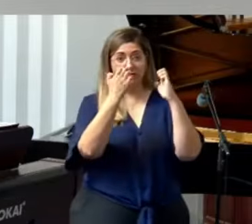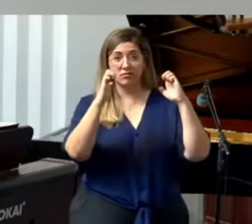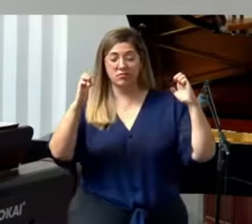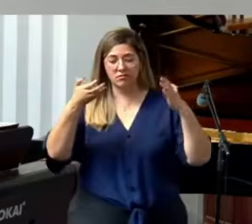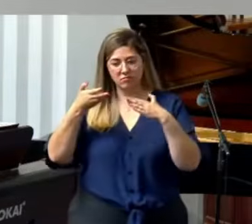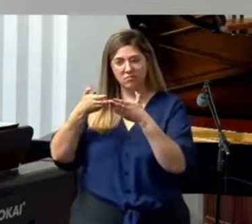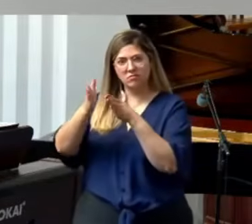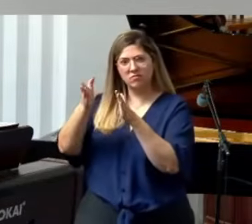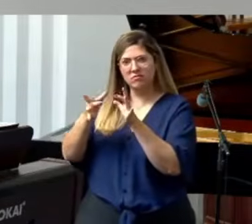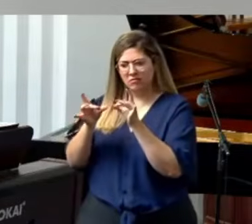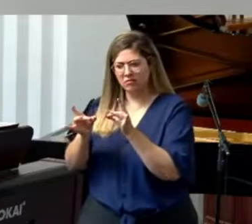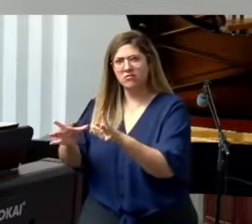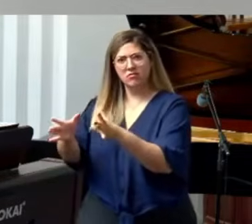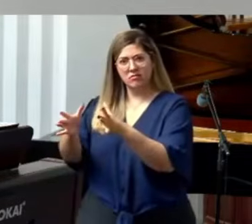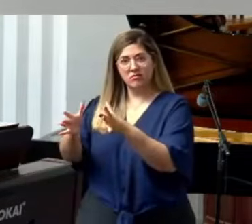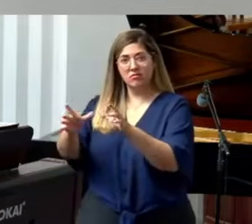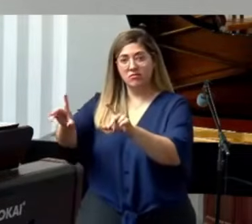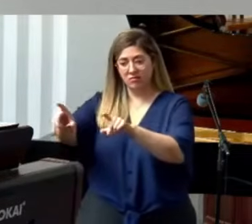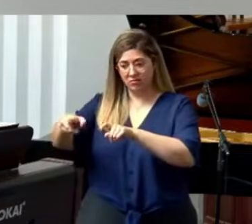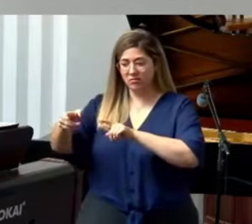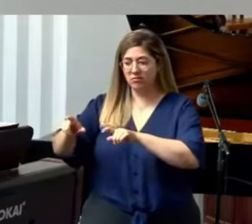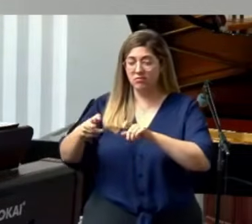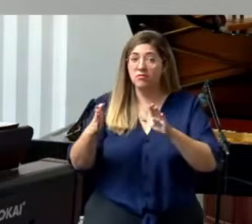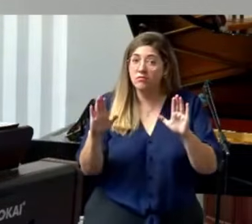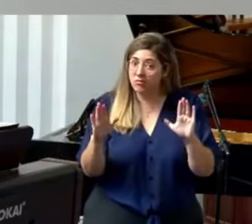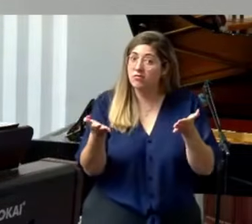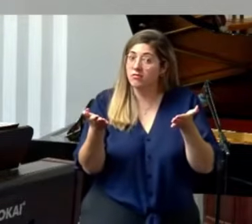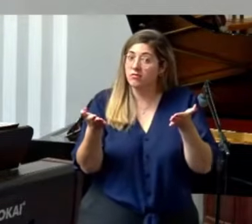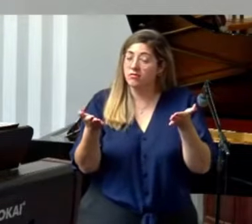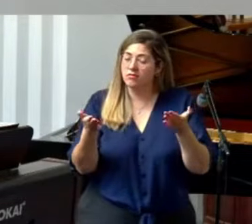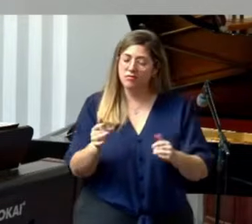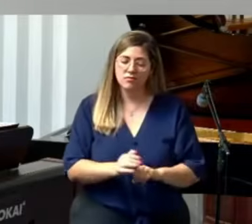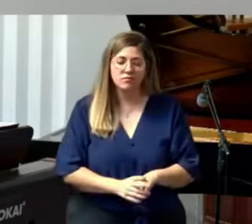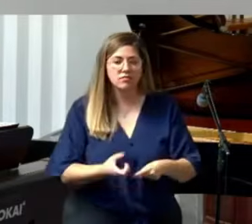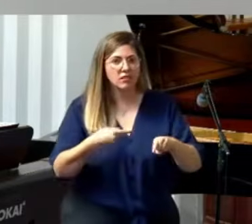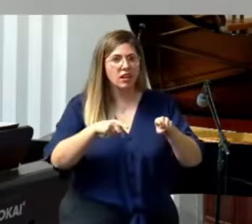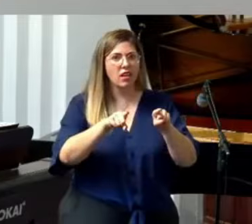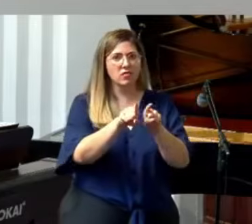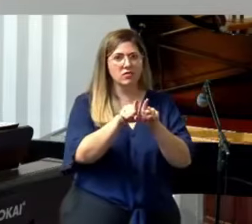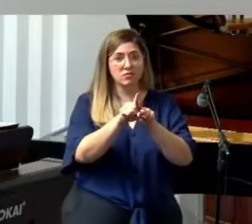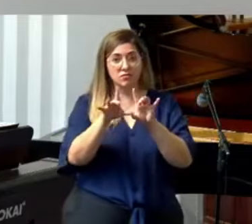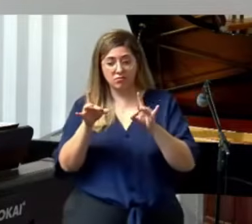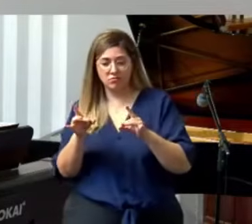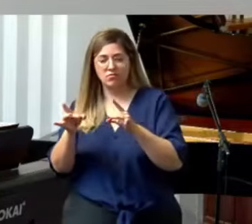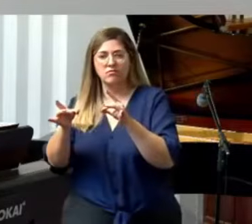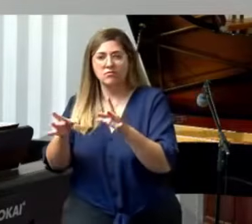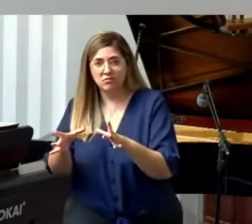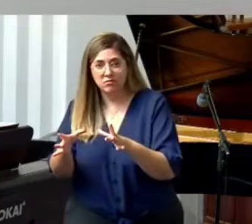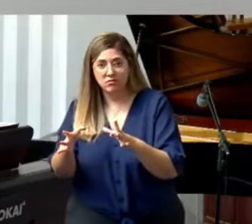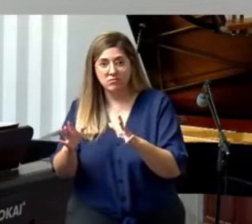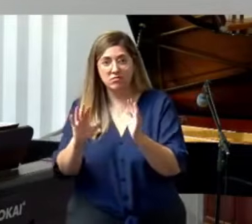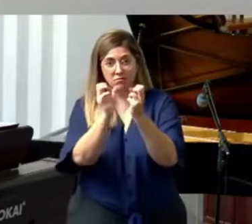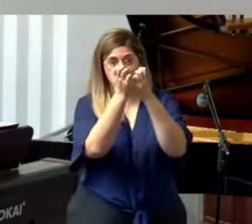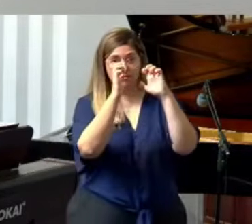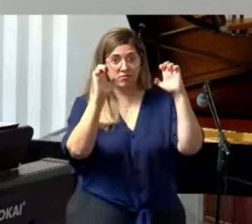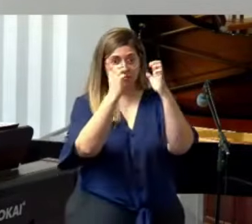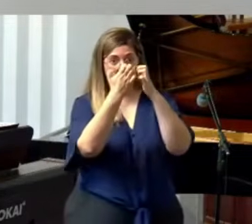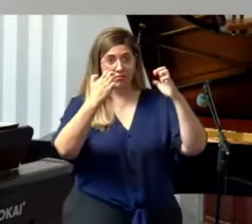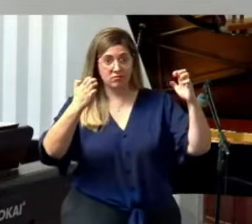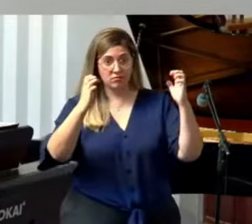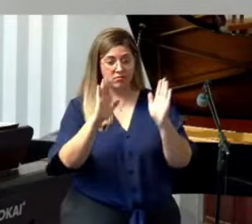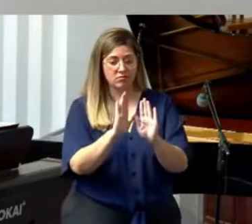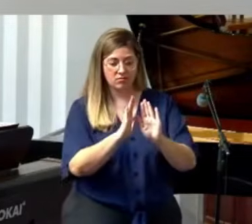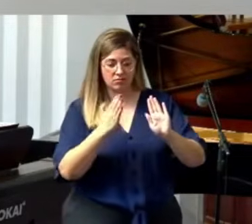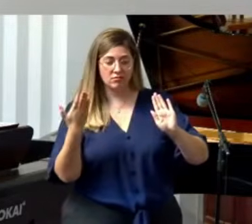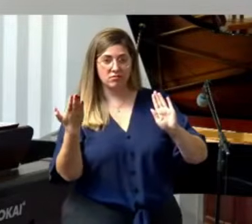para cultivar a terra da qual havia sido tomado. E depois de lançar fora o homem, Deus colocou querubins a